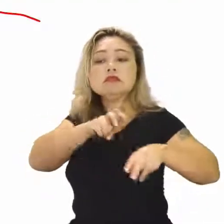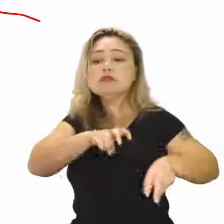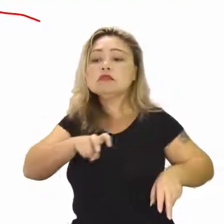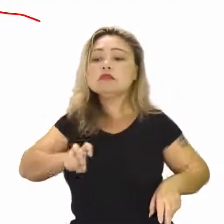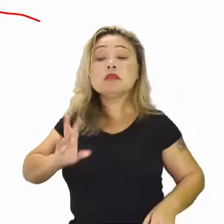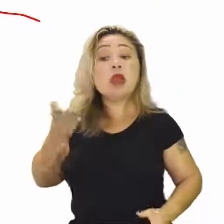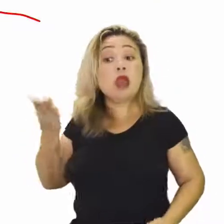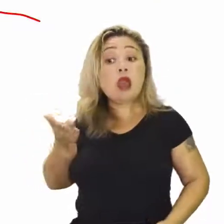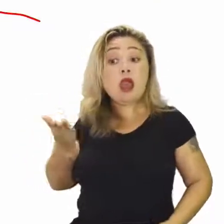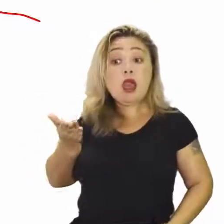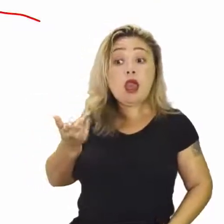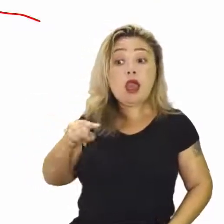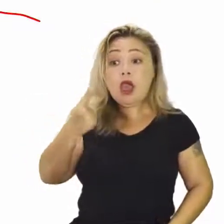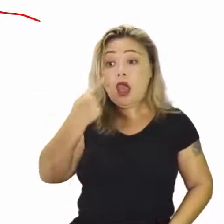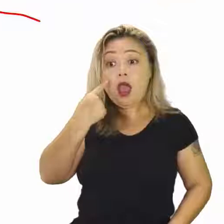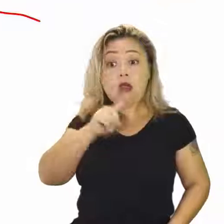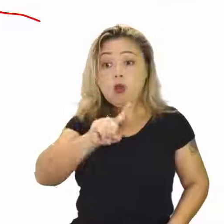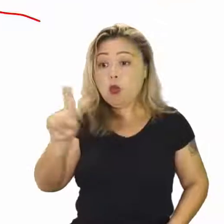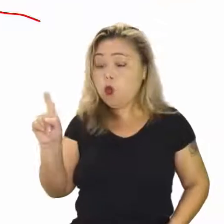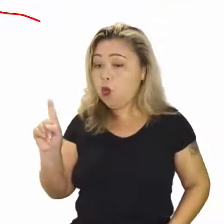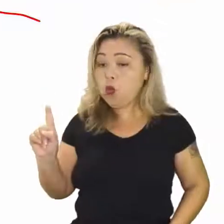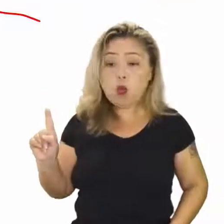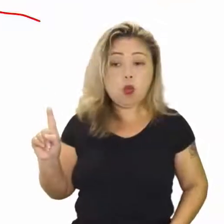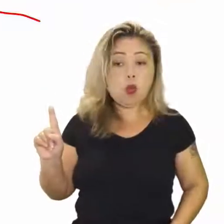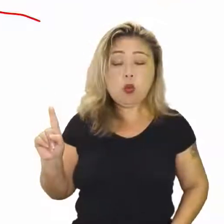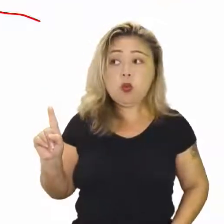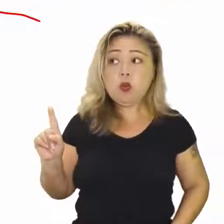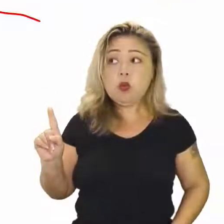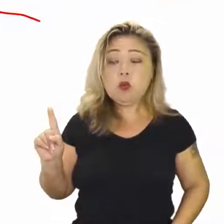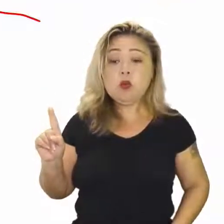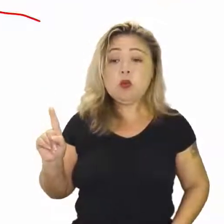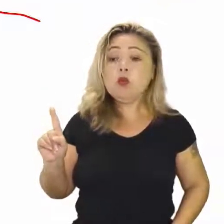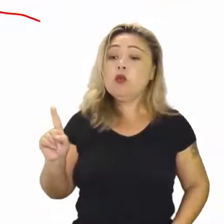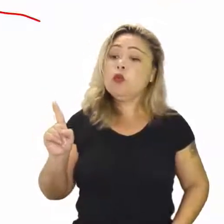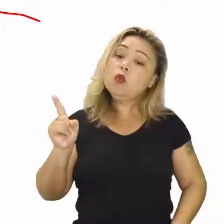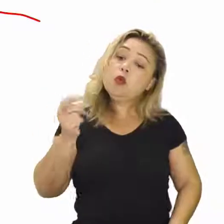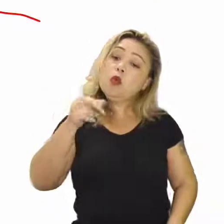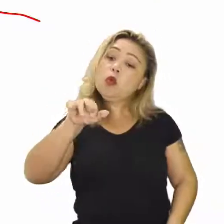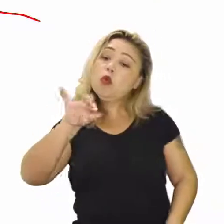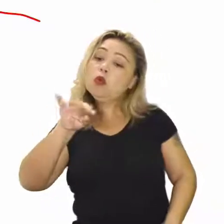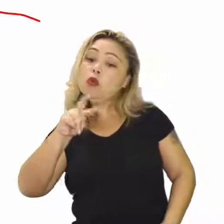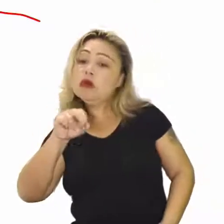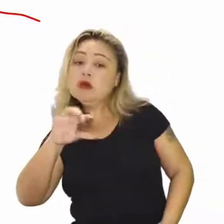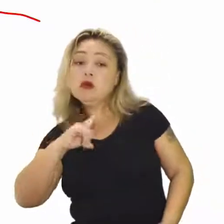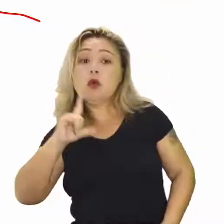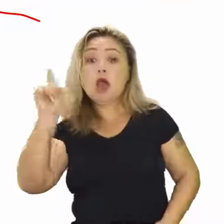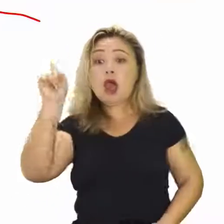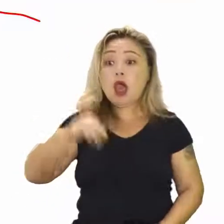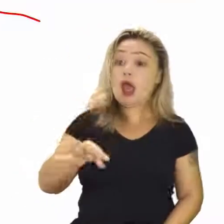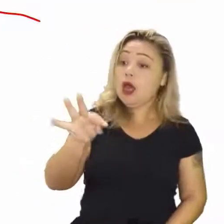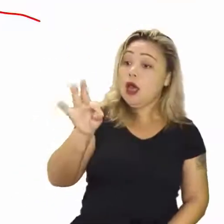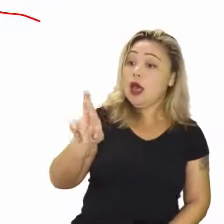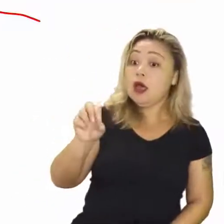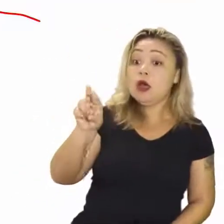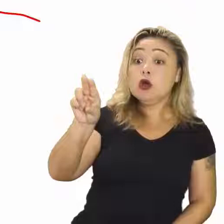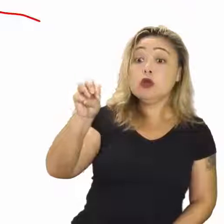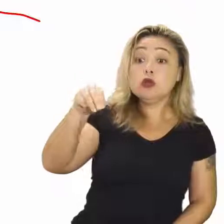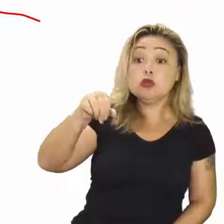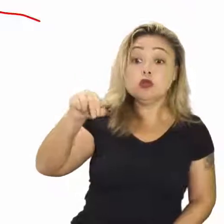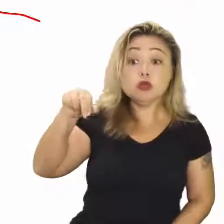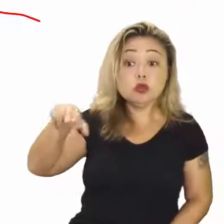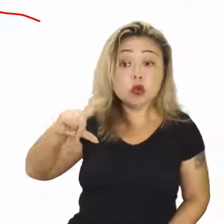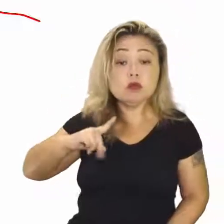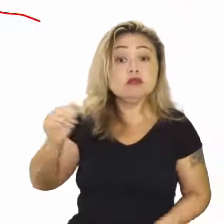Agora, nós não estamos vendo mais Frank Roosevelt, sim Harry Truman, sentado